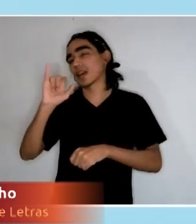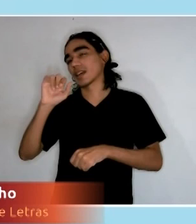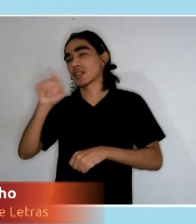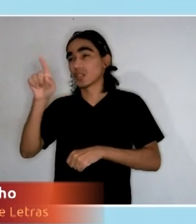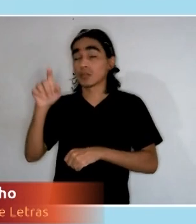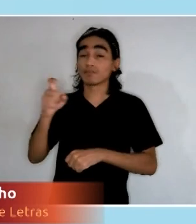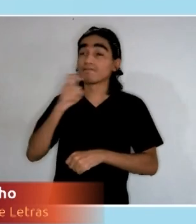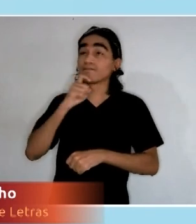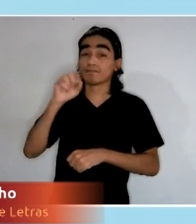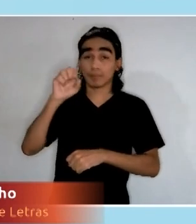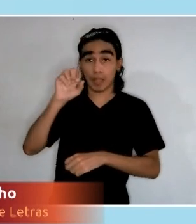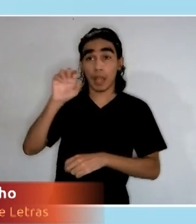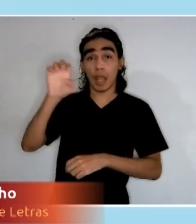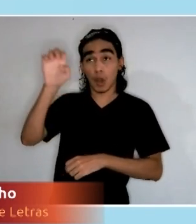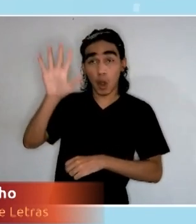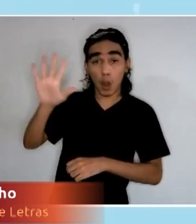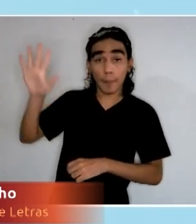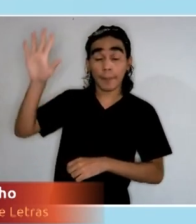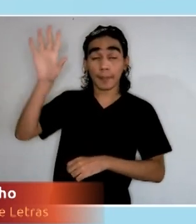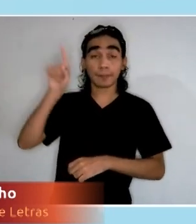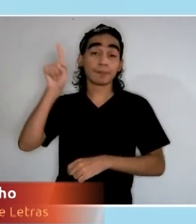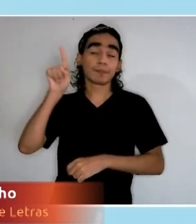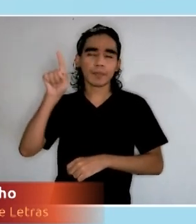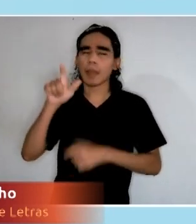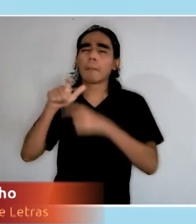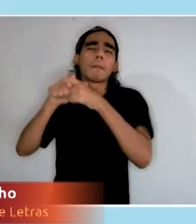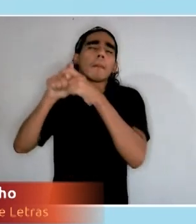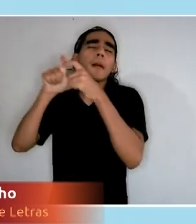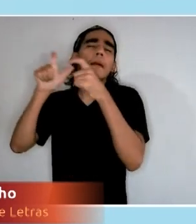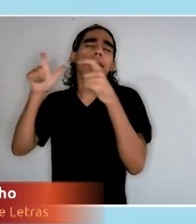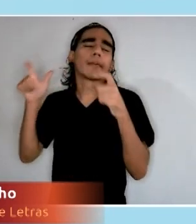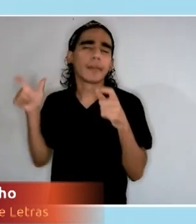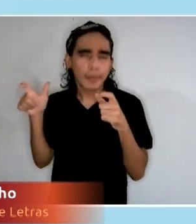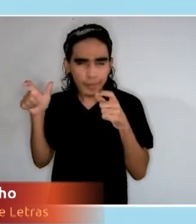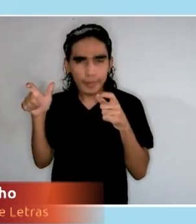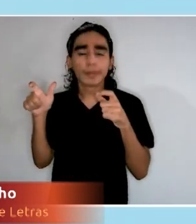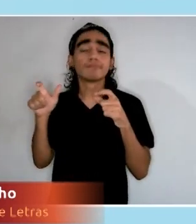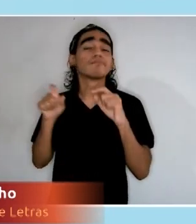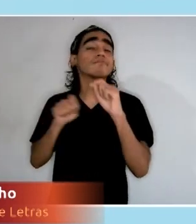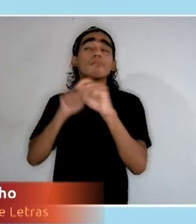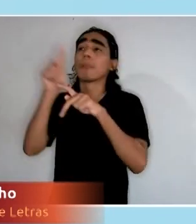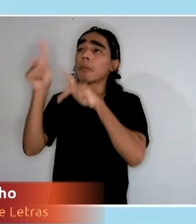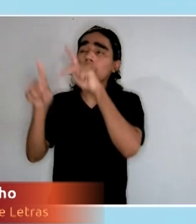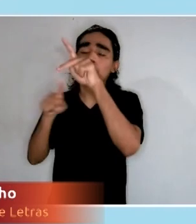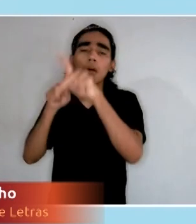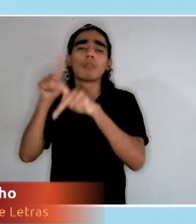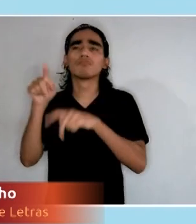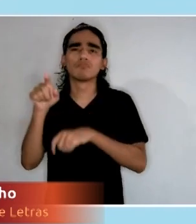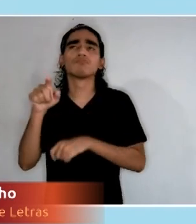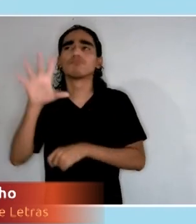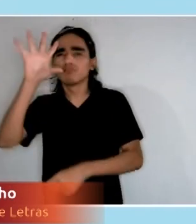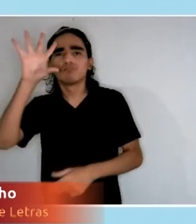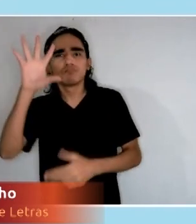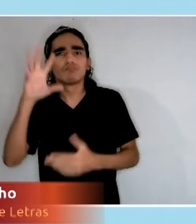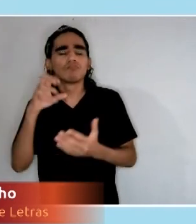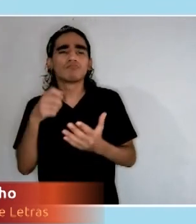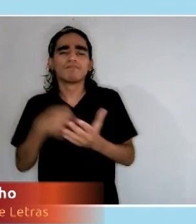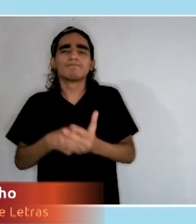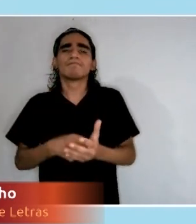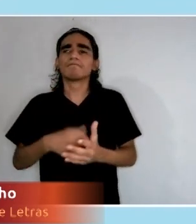chega à Suécia, Suíça, o que acontece? A grande maioria da população decide por aquilo que eles querem